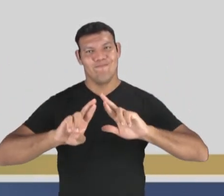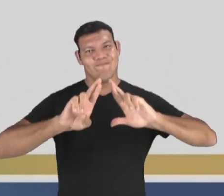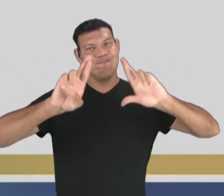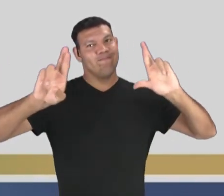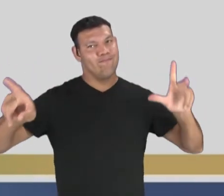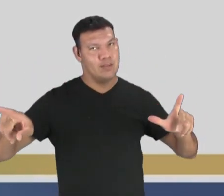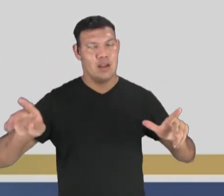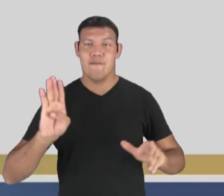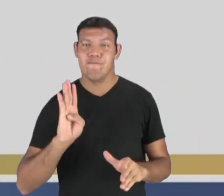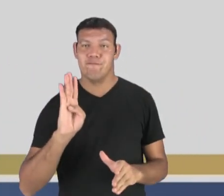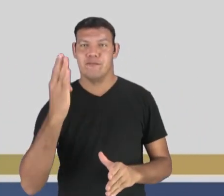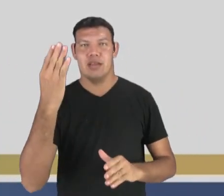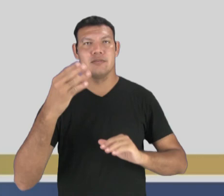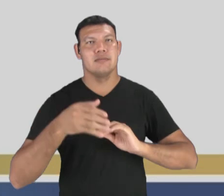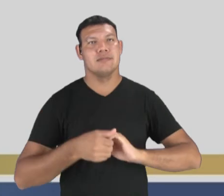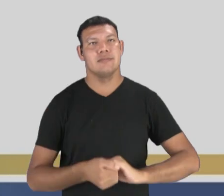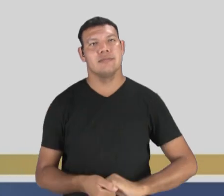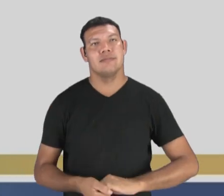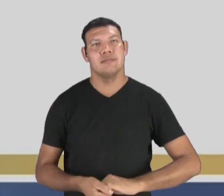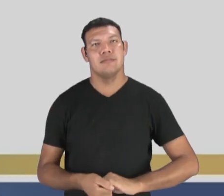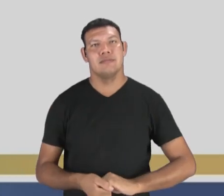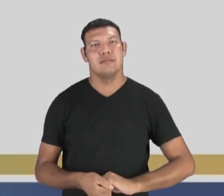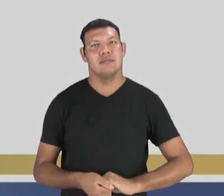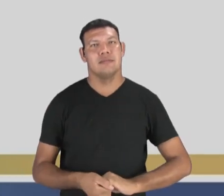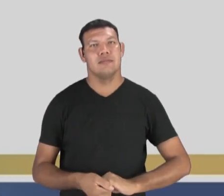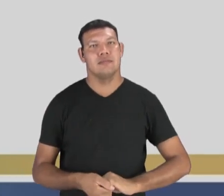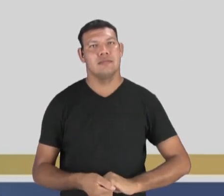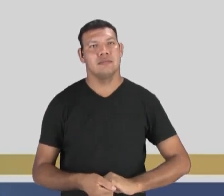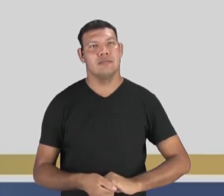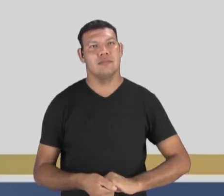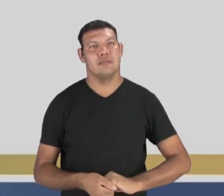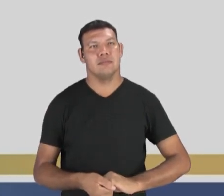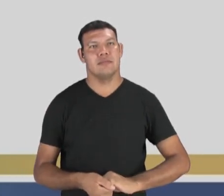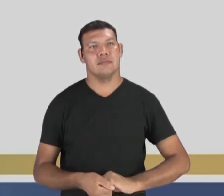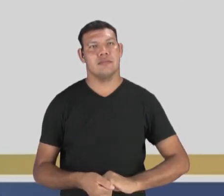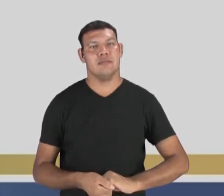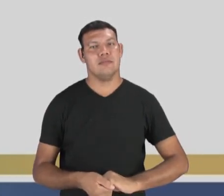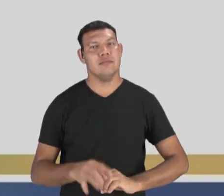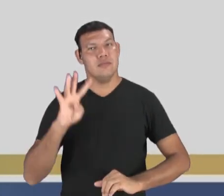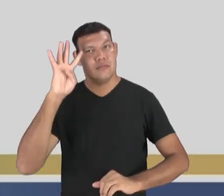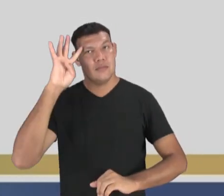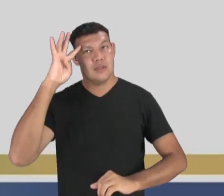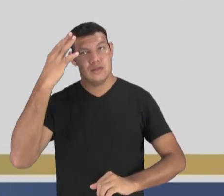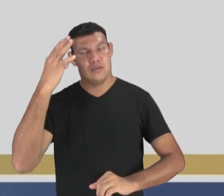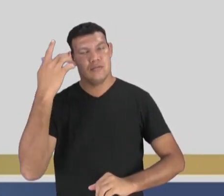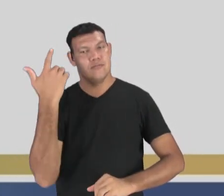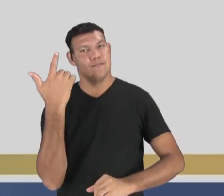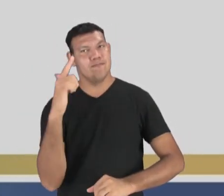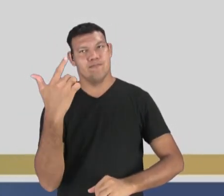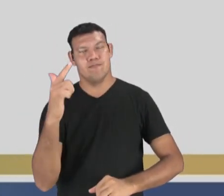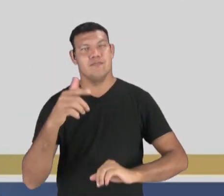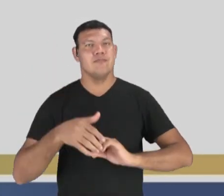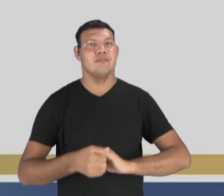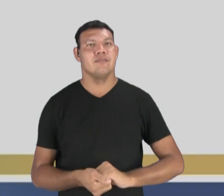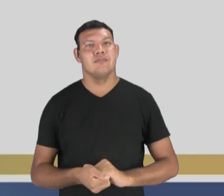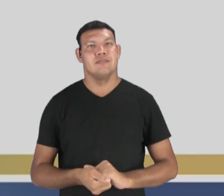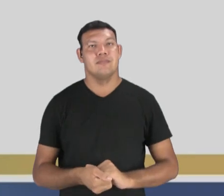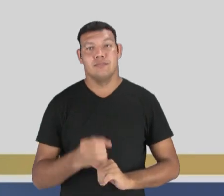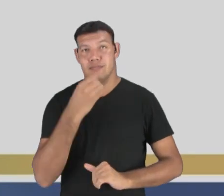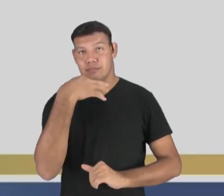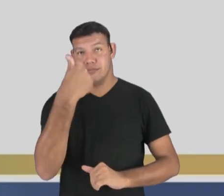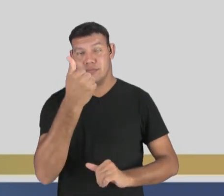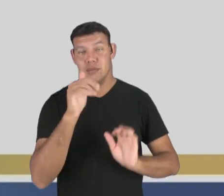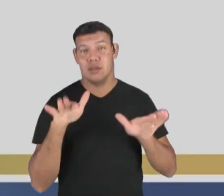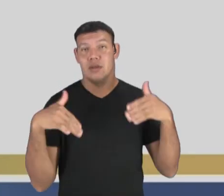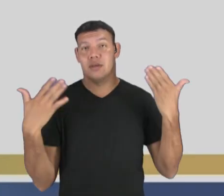não satisfaz as condições aí do terno ordenado ser solução para esse sistema. Tudo bem, pessoal? Então, olha